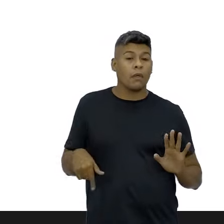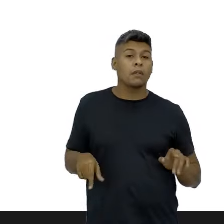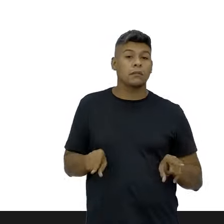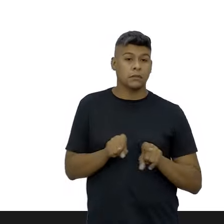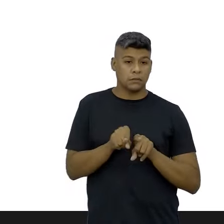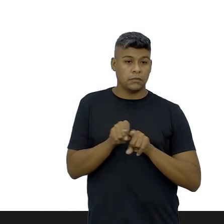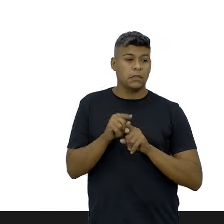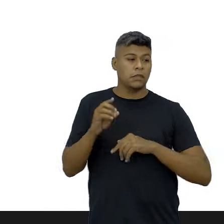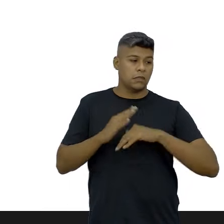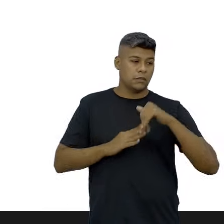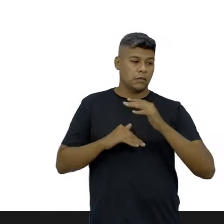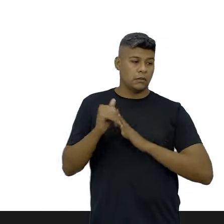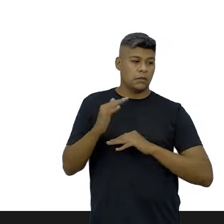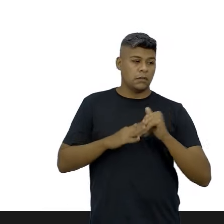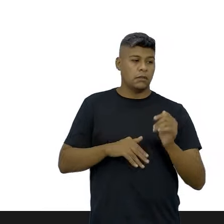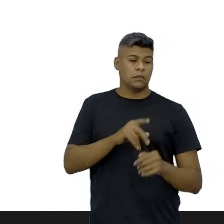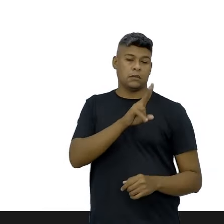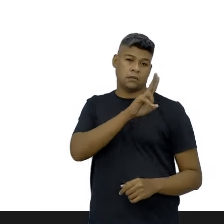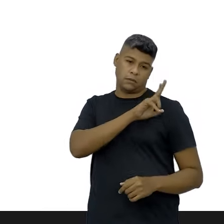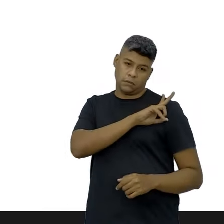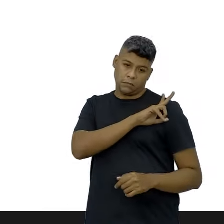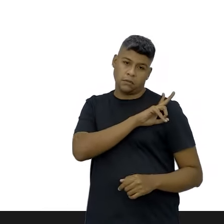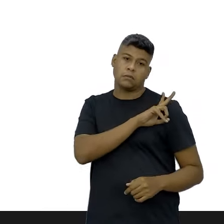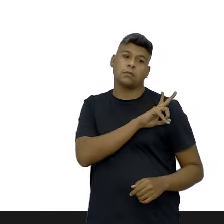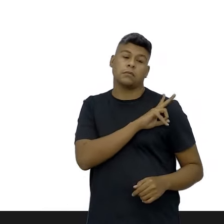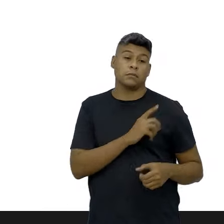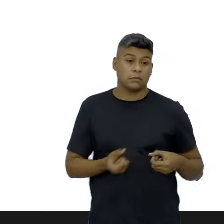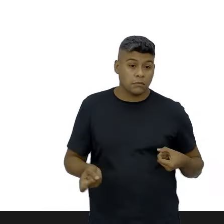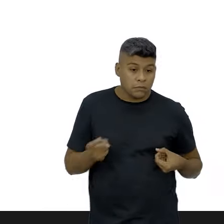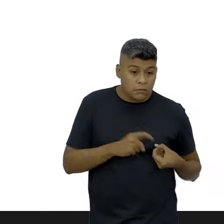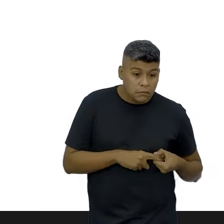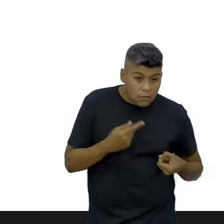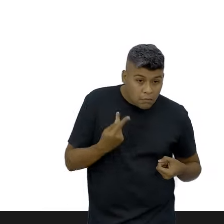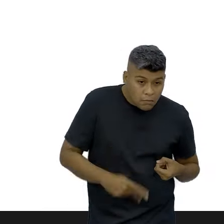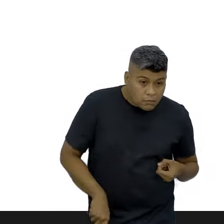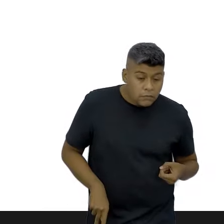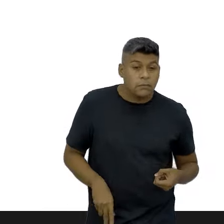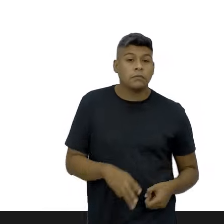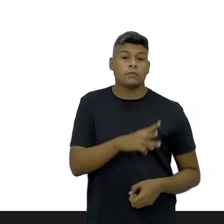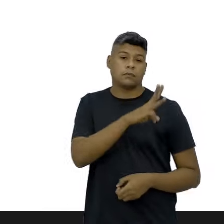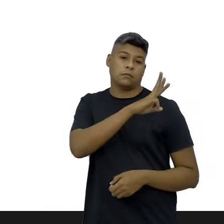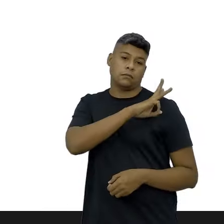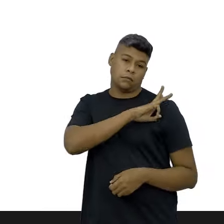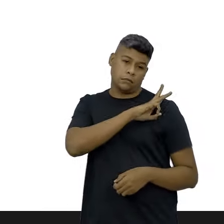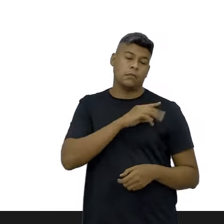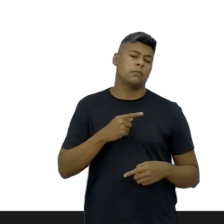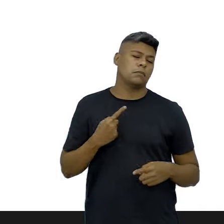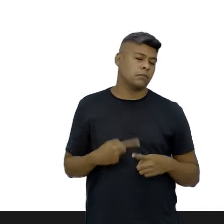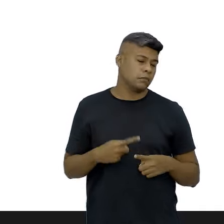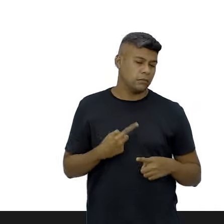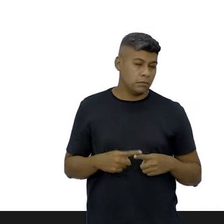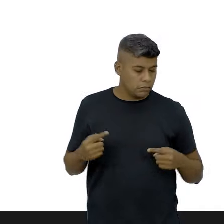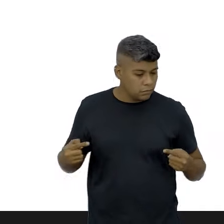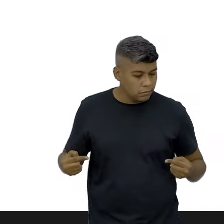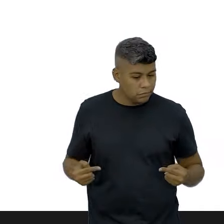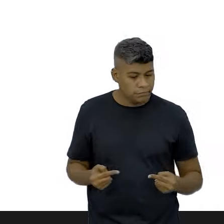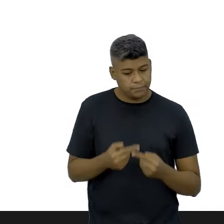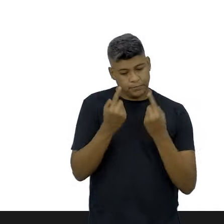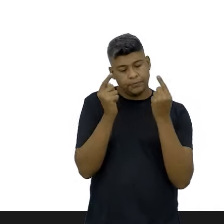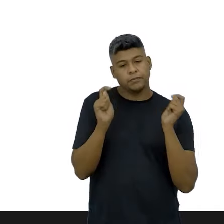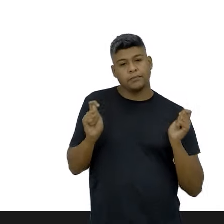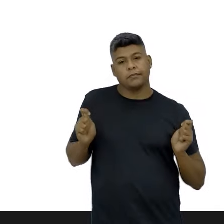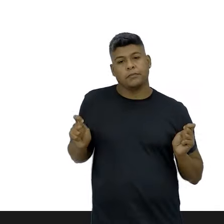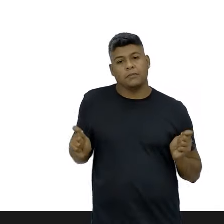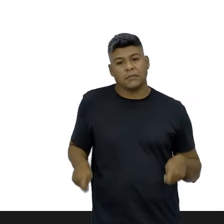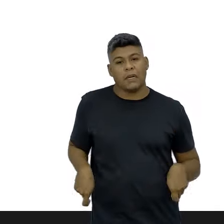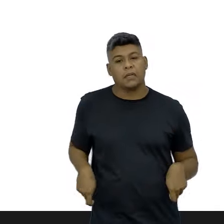de habilidades do segundo ano, que estão sendo retomadas aqui no terceiro, justamente por se entender que,